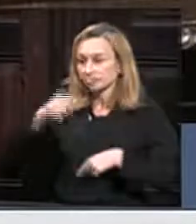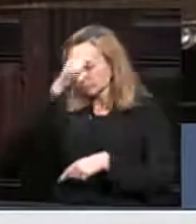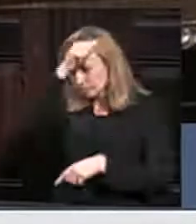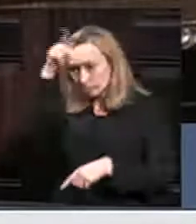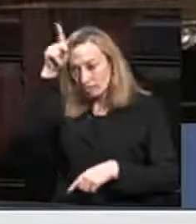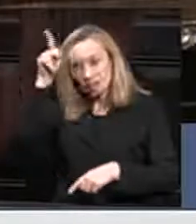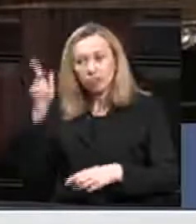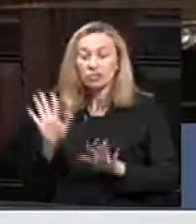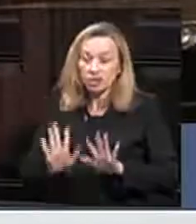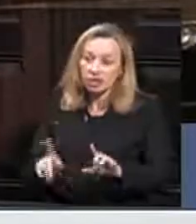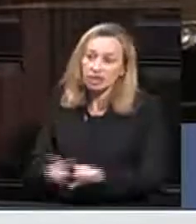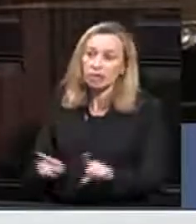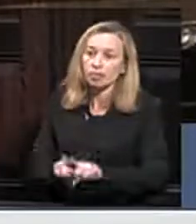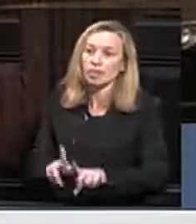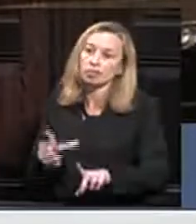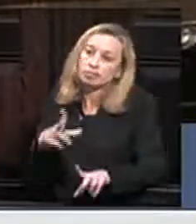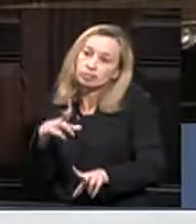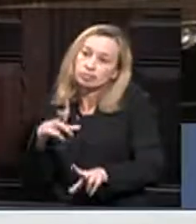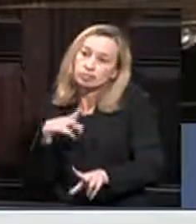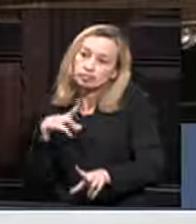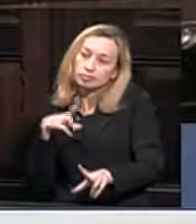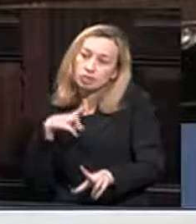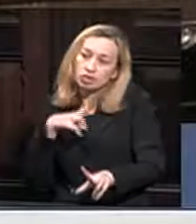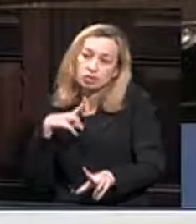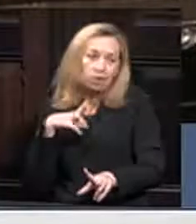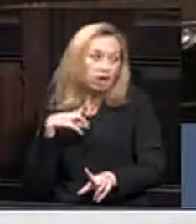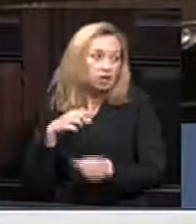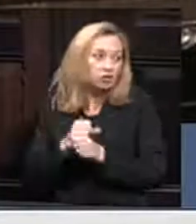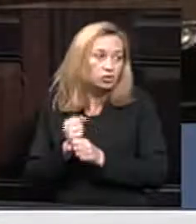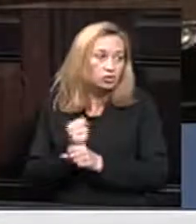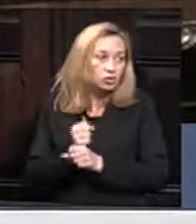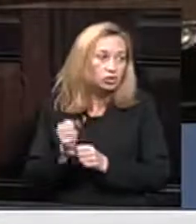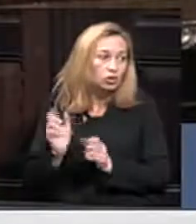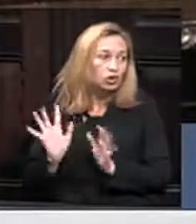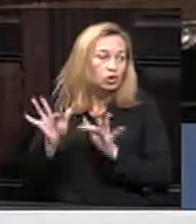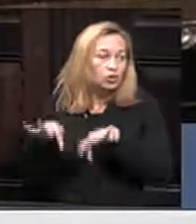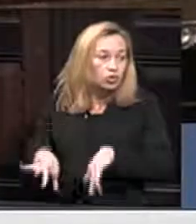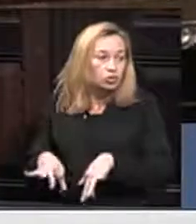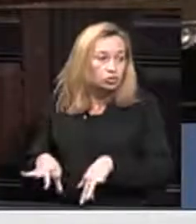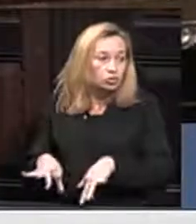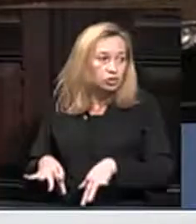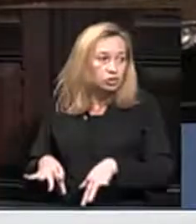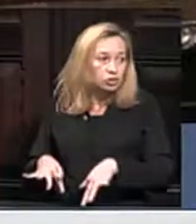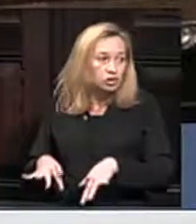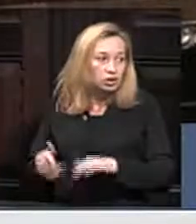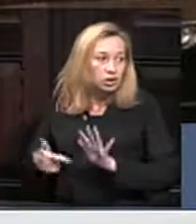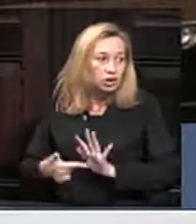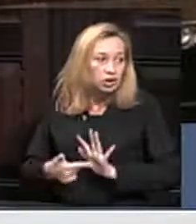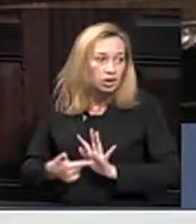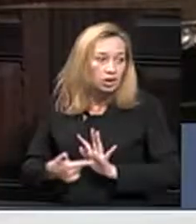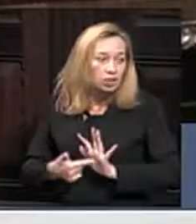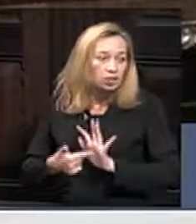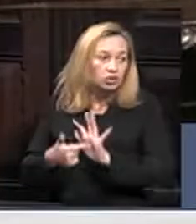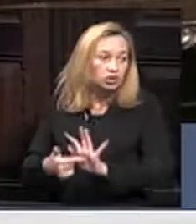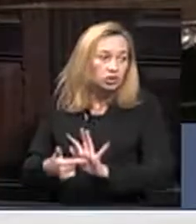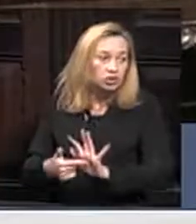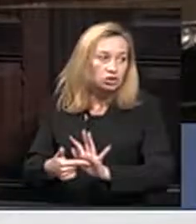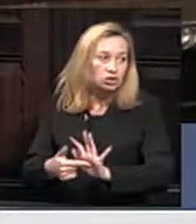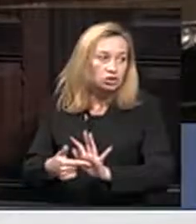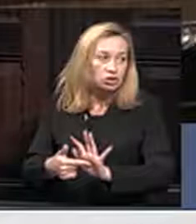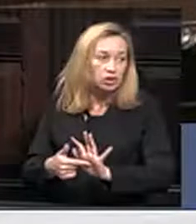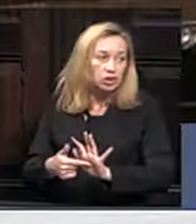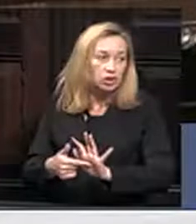muito particular, no último ano, com a implantação do Programa de Recuperação Fiscal. E